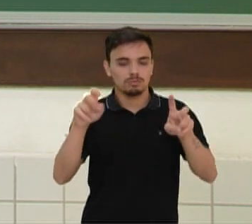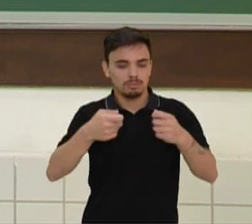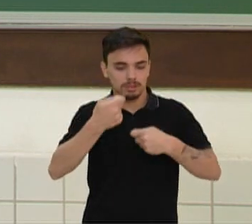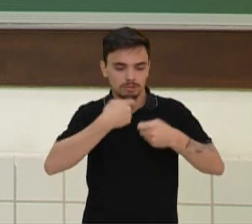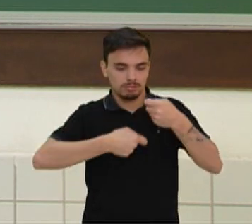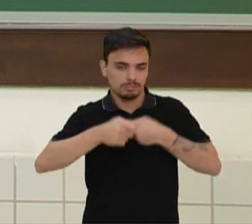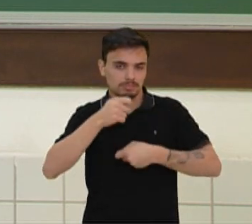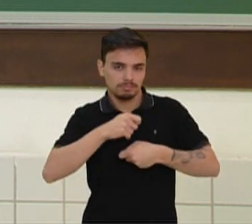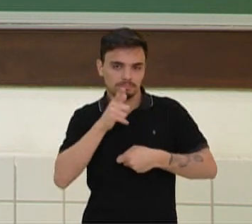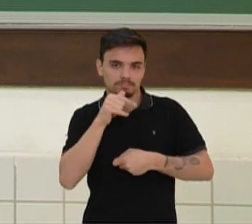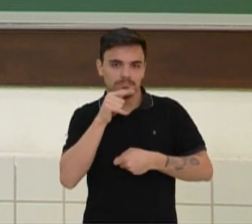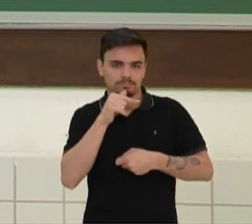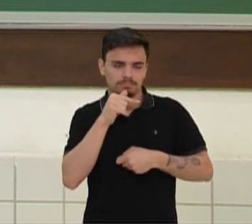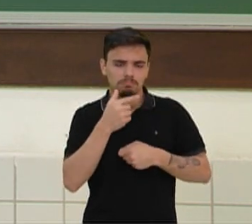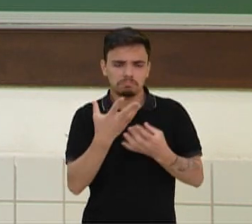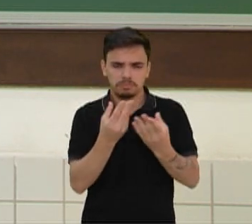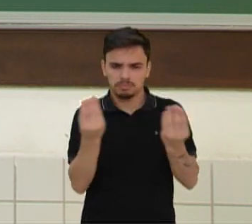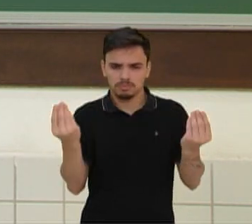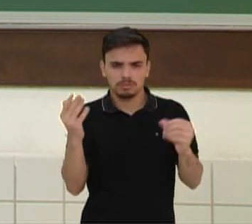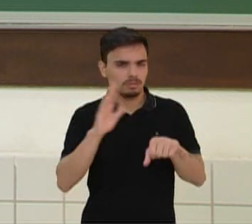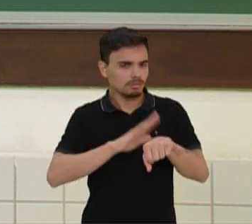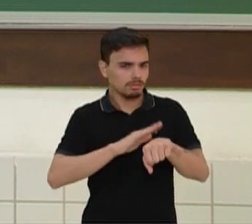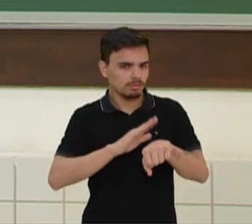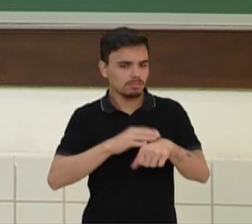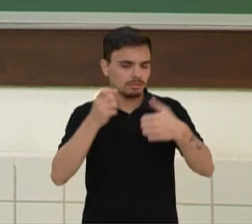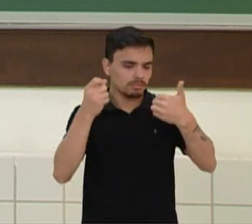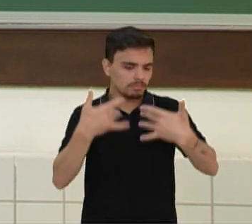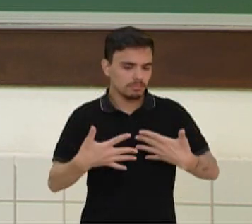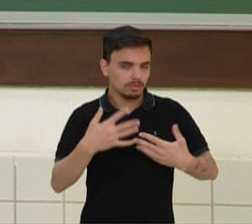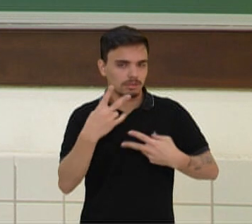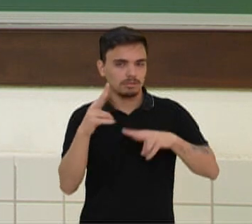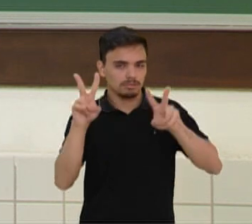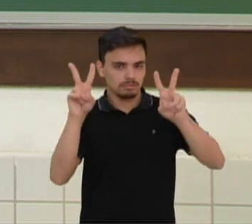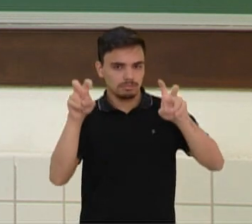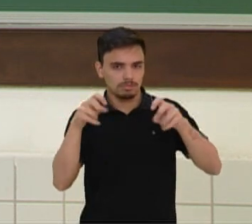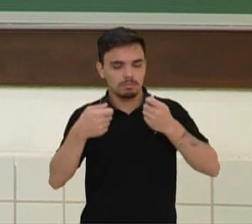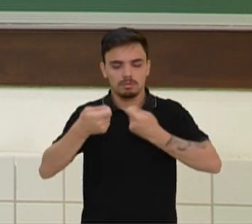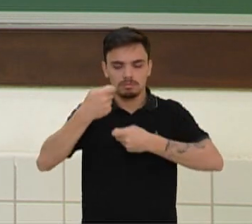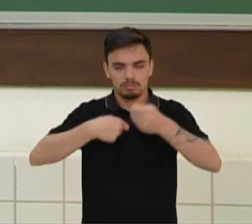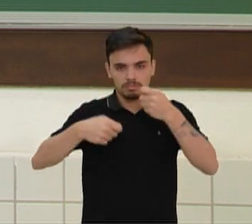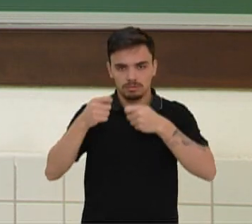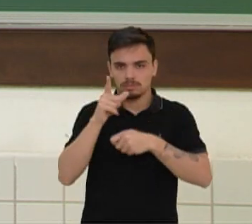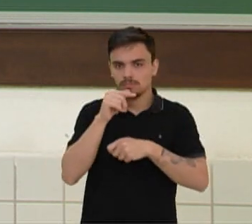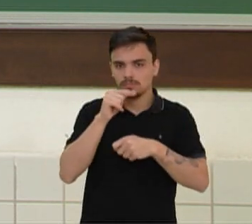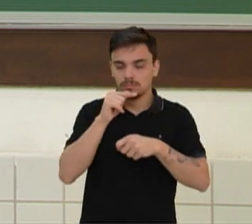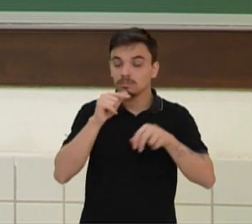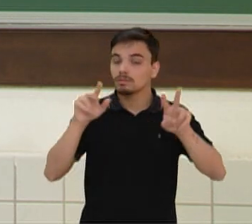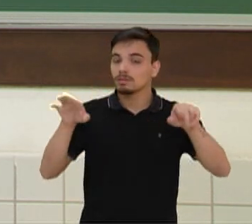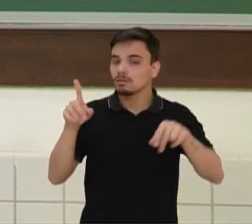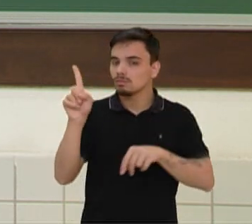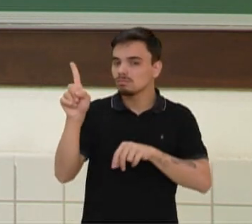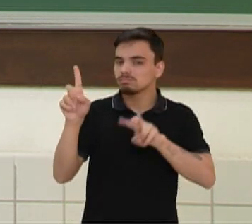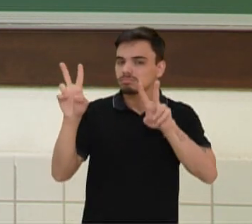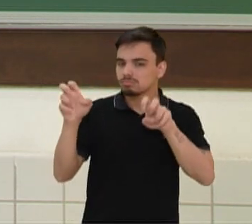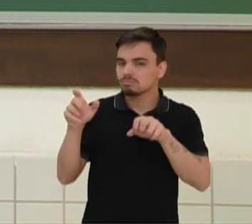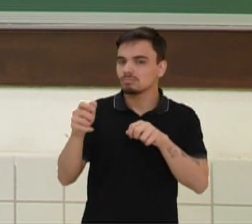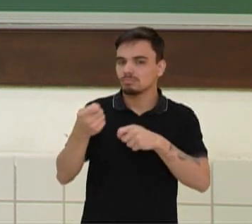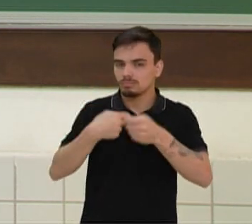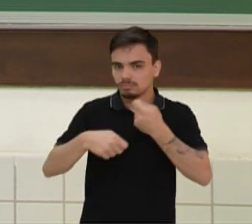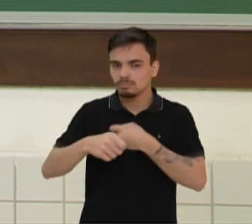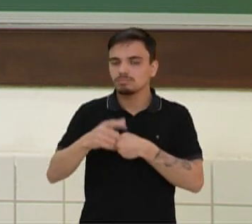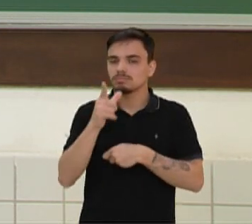economia da água, né? Há muito tempo a gente fala sobre a economia da água e agora então esse tema da economia da